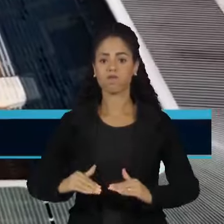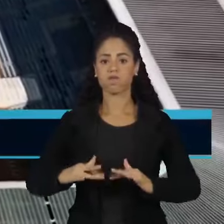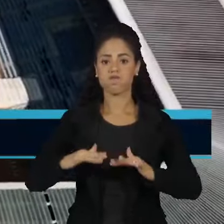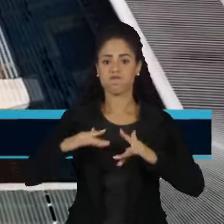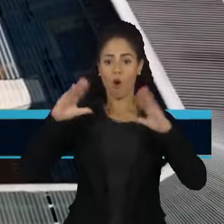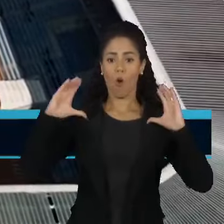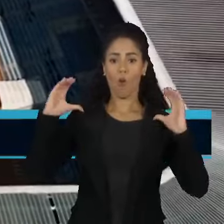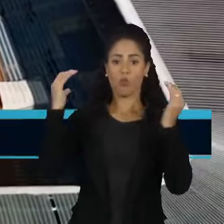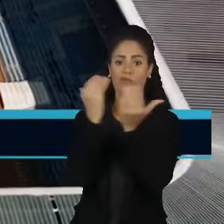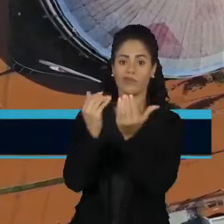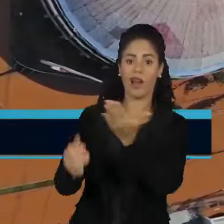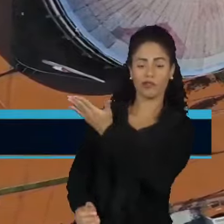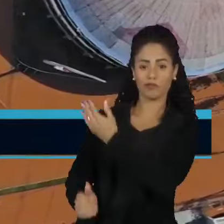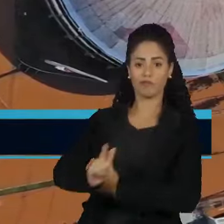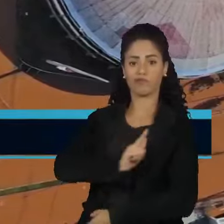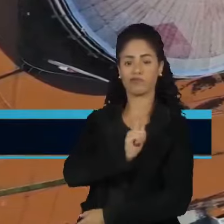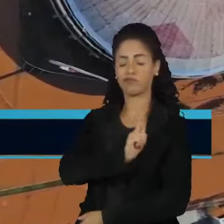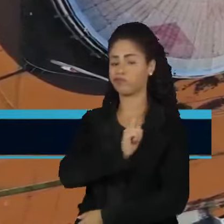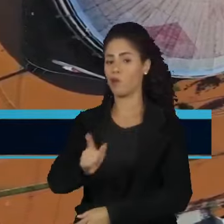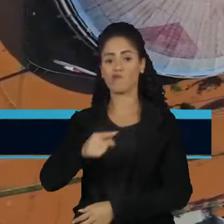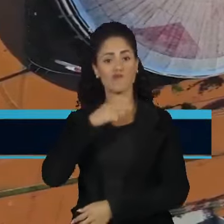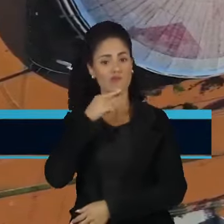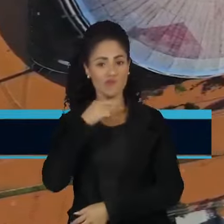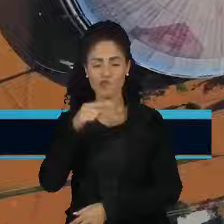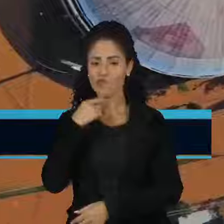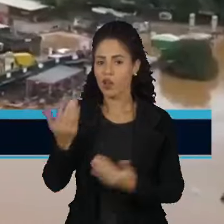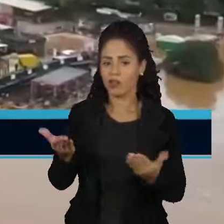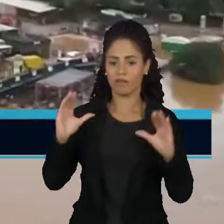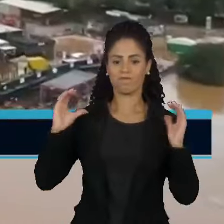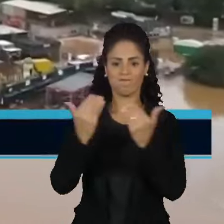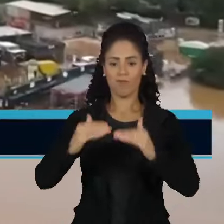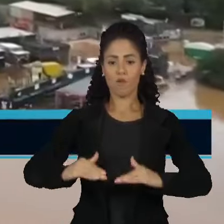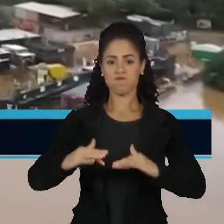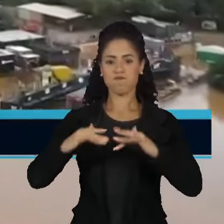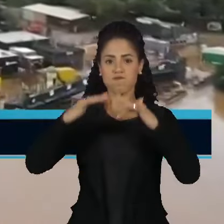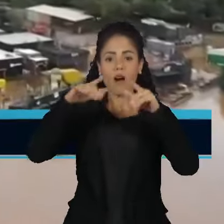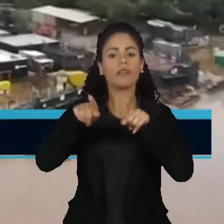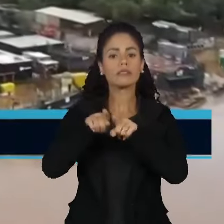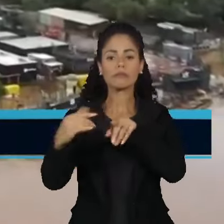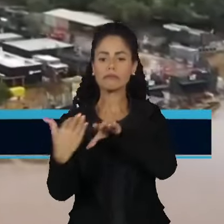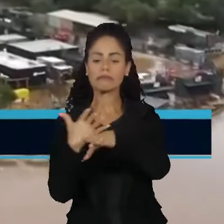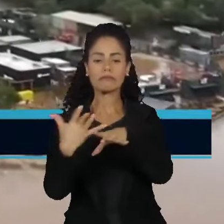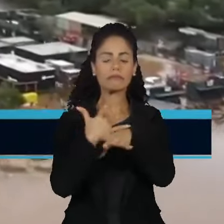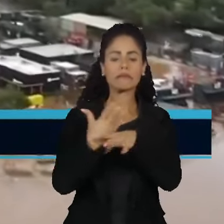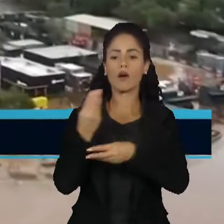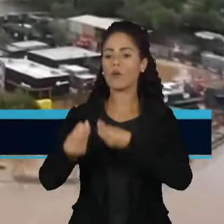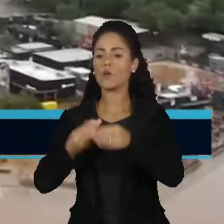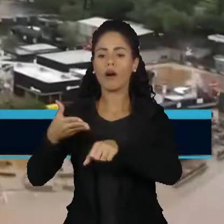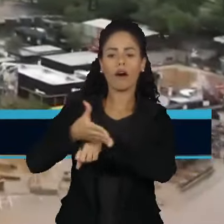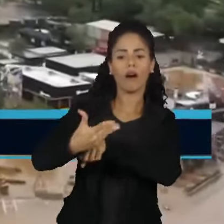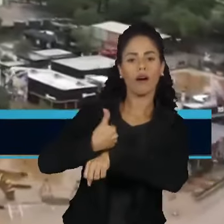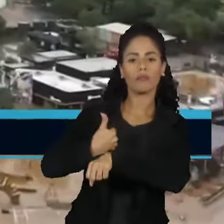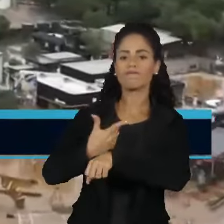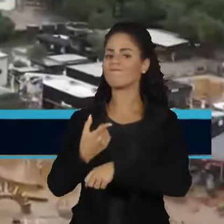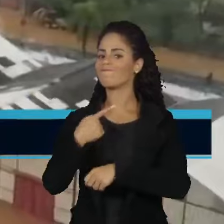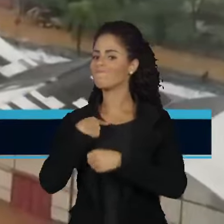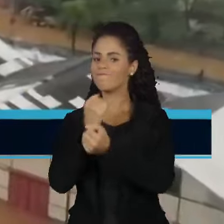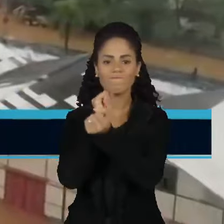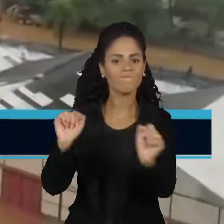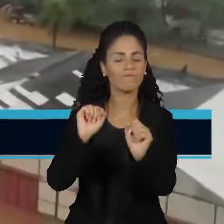dava para ver o gramado dos estádios dos rivais Grêmio e Inter. Entrar e sair da cidade se tornou uma missão quase